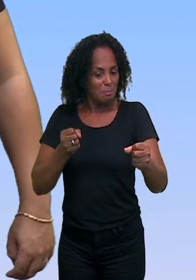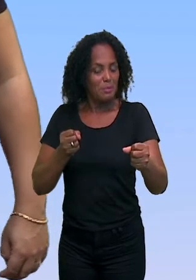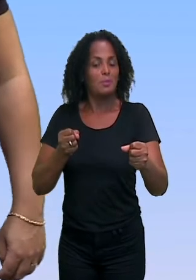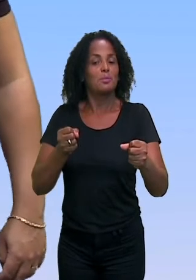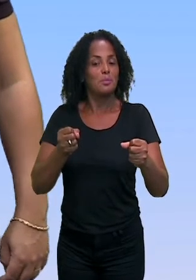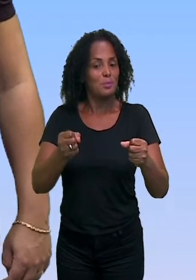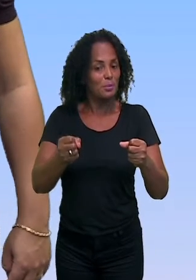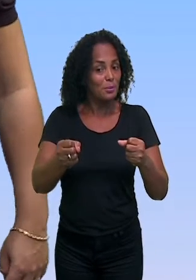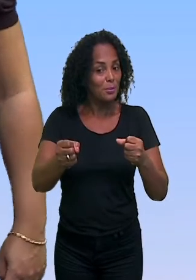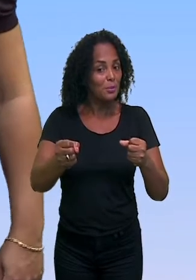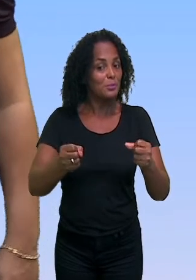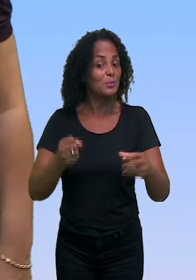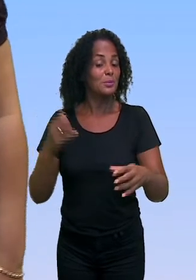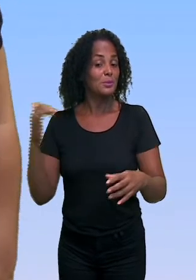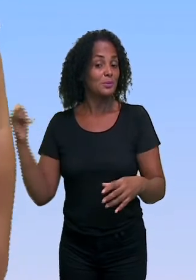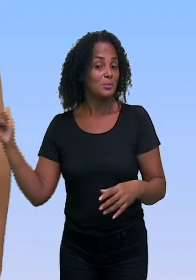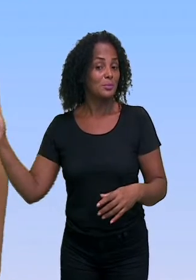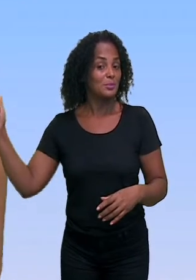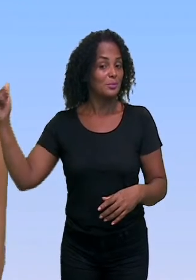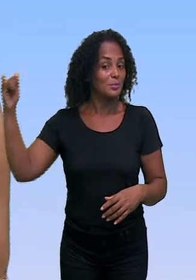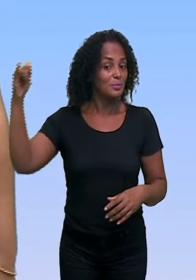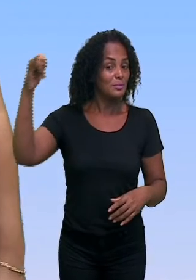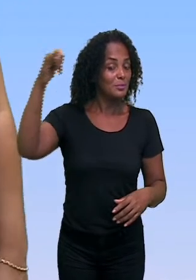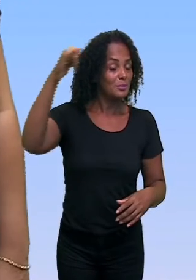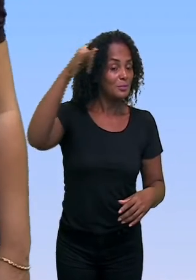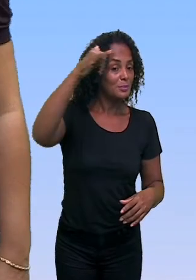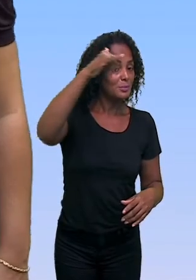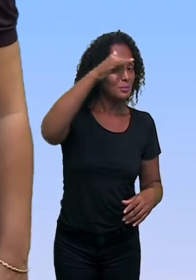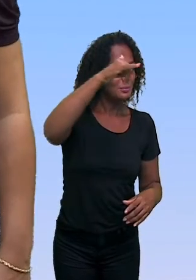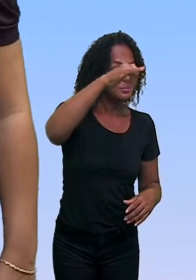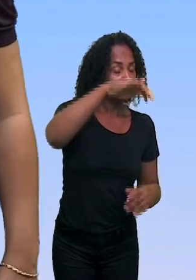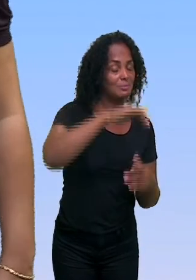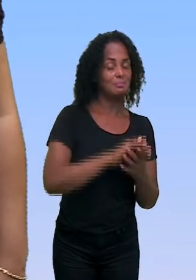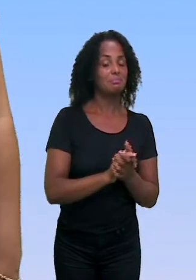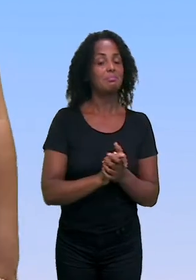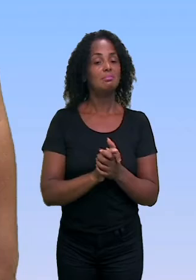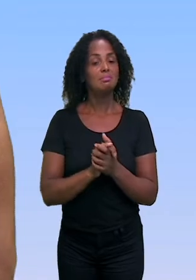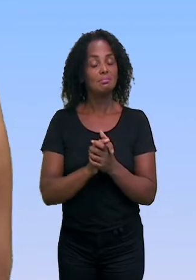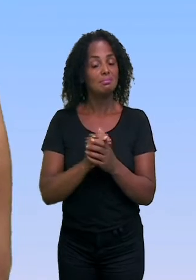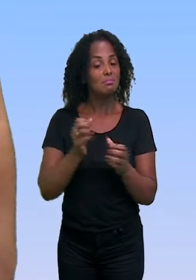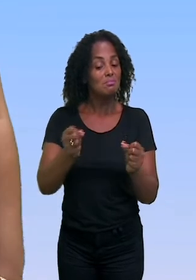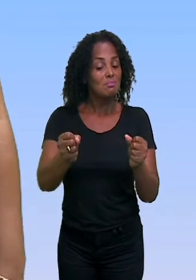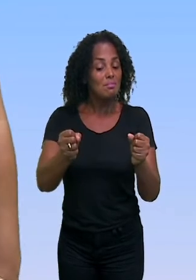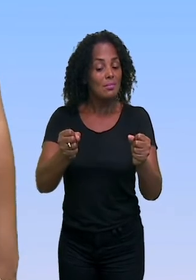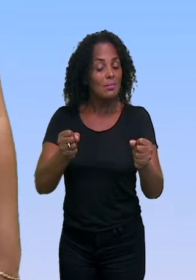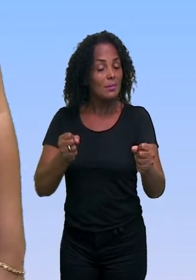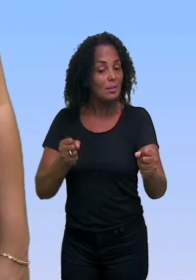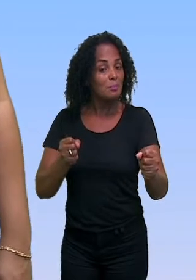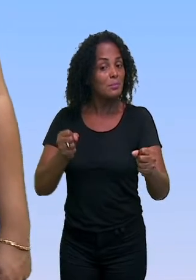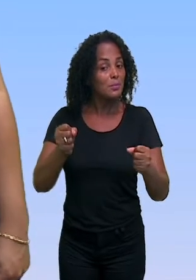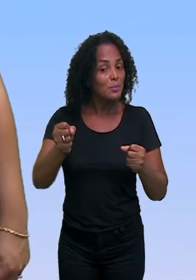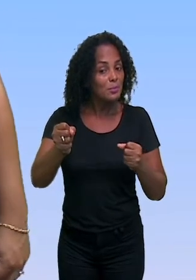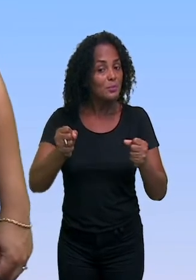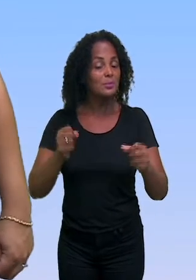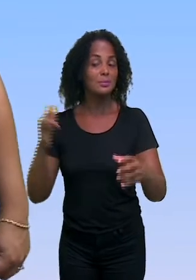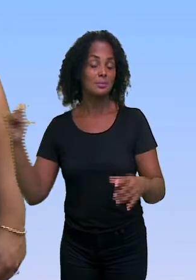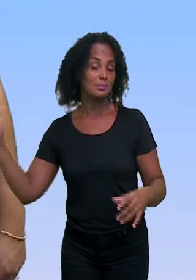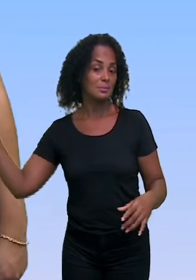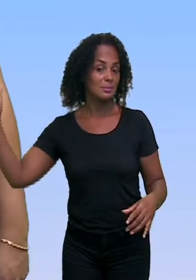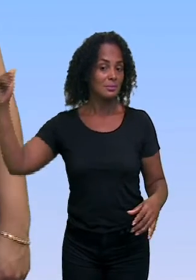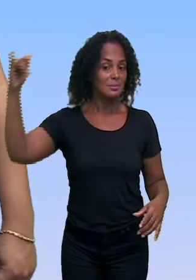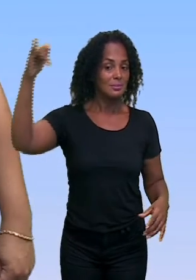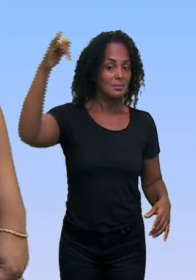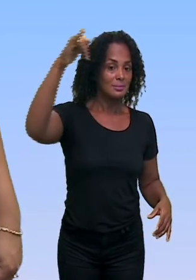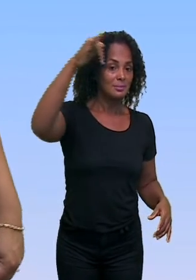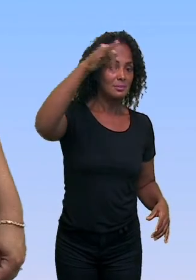piloto de avião piletti e é pilete é o nosso piloto de